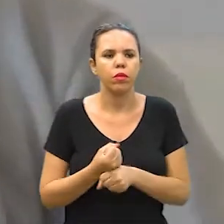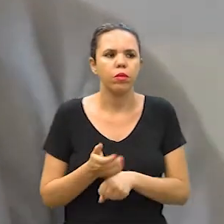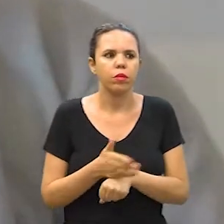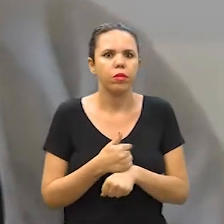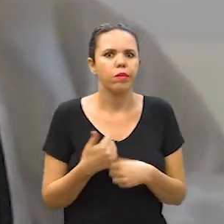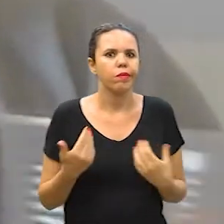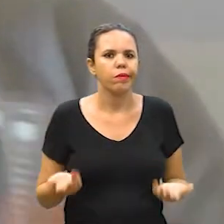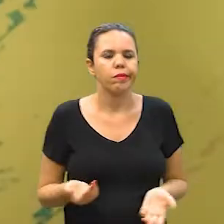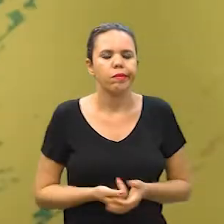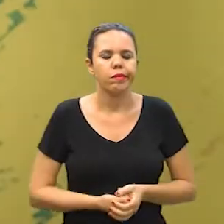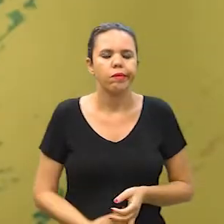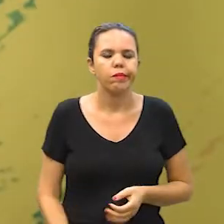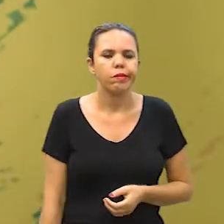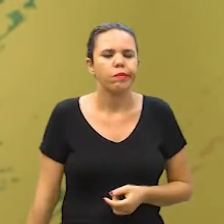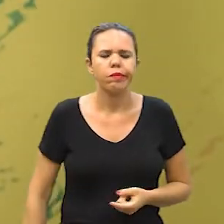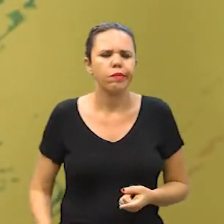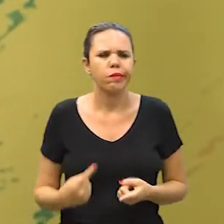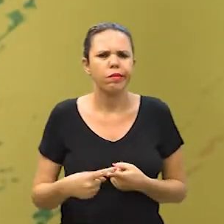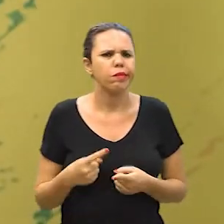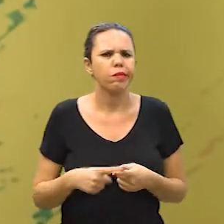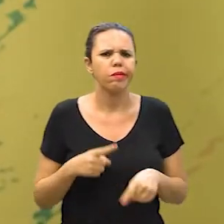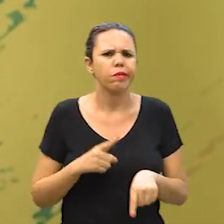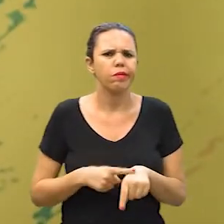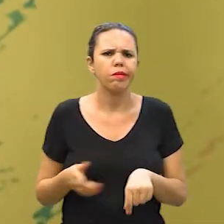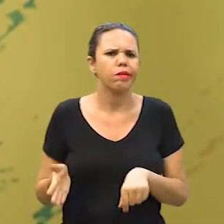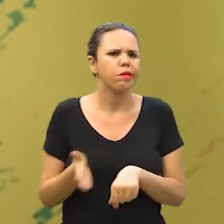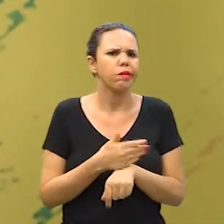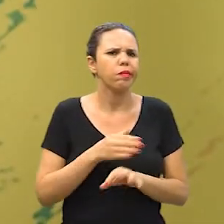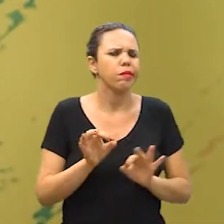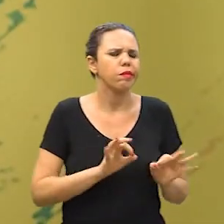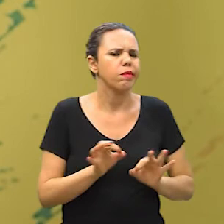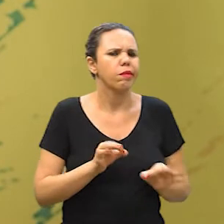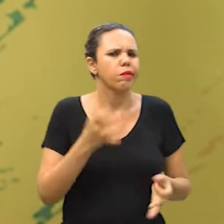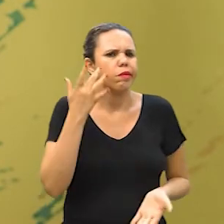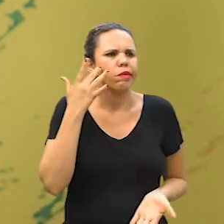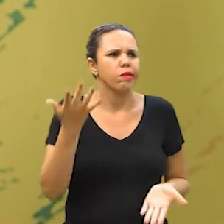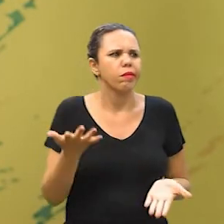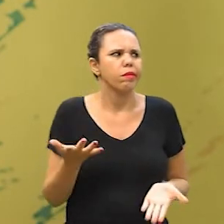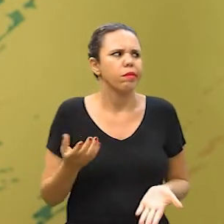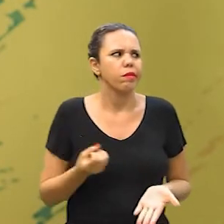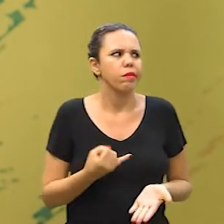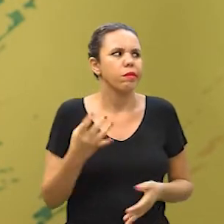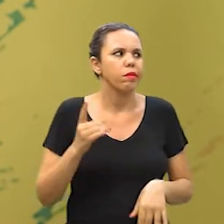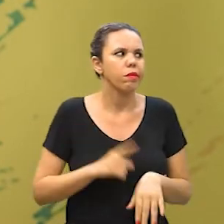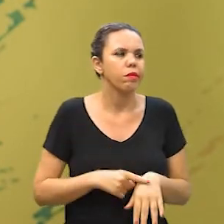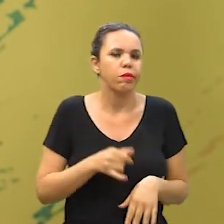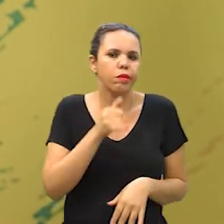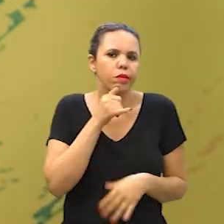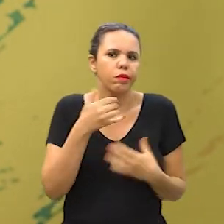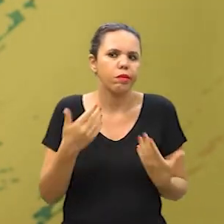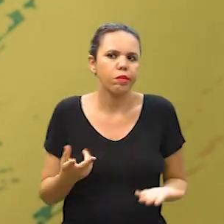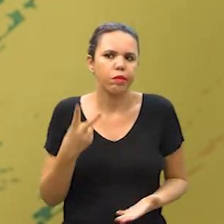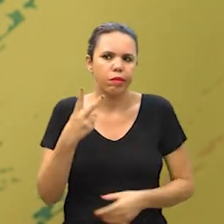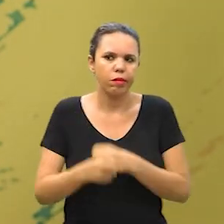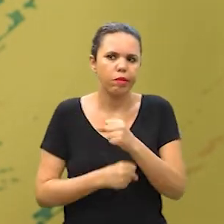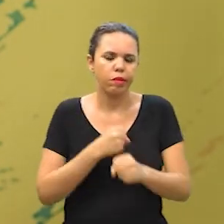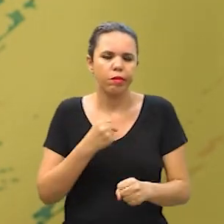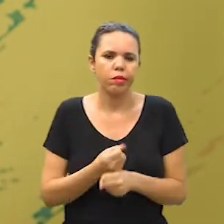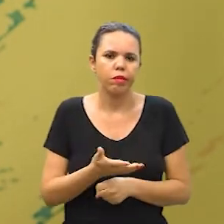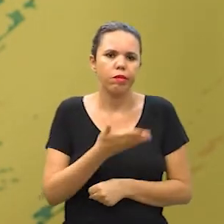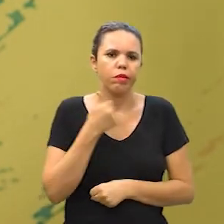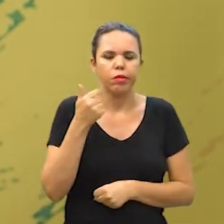anterior. Por que tanto tempo antes, Mário? Você disse que quanto tempo, não é? 2 anos